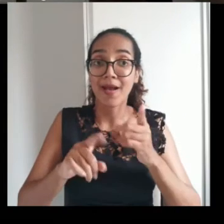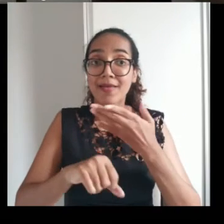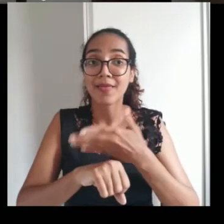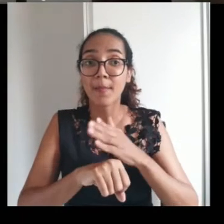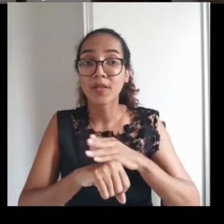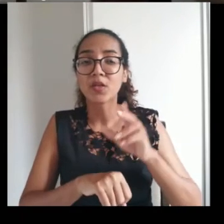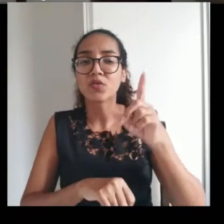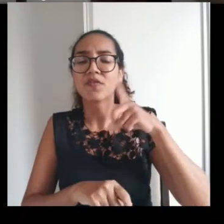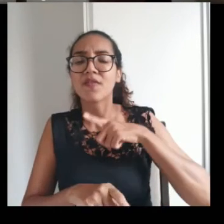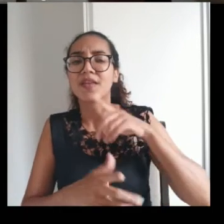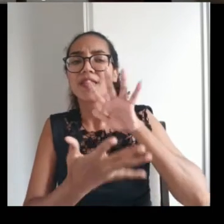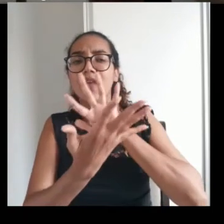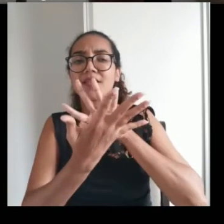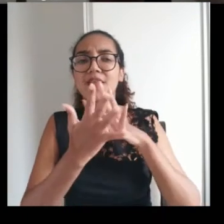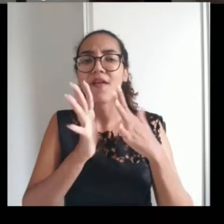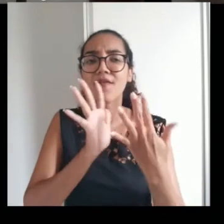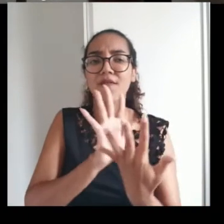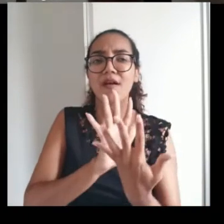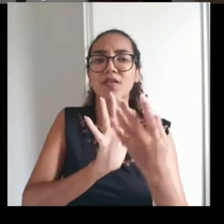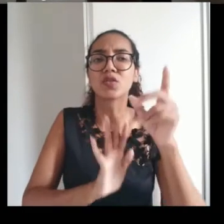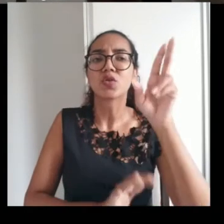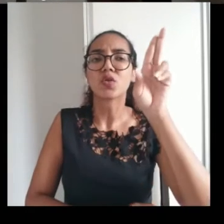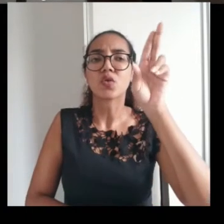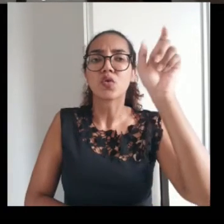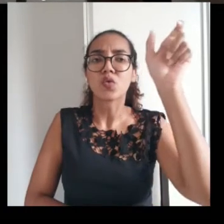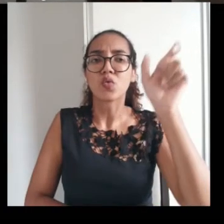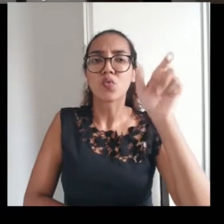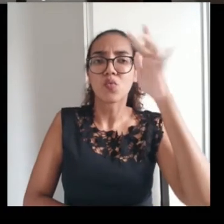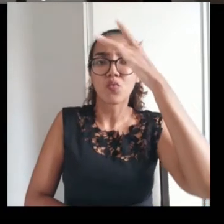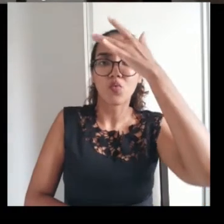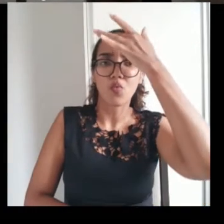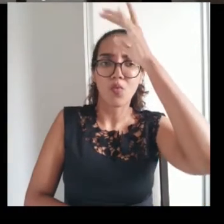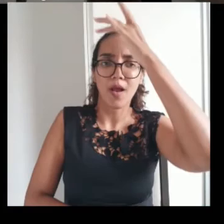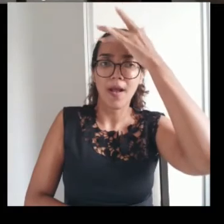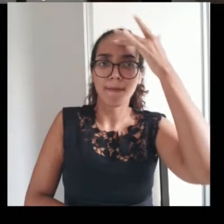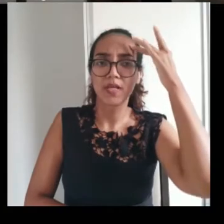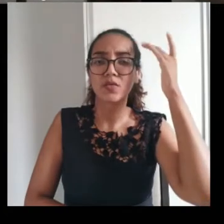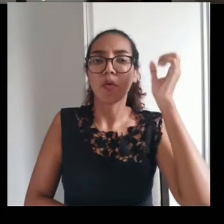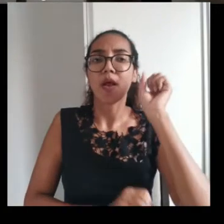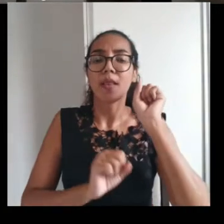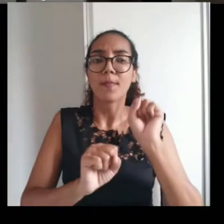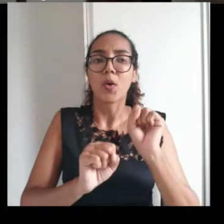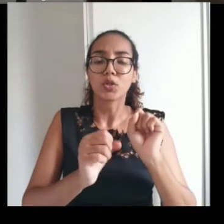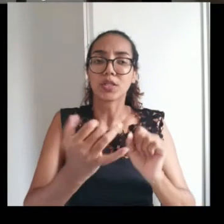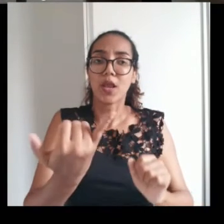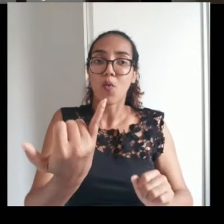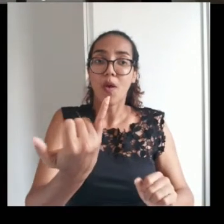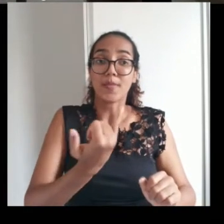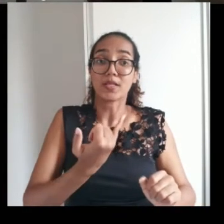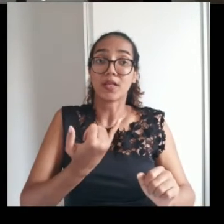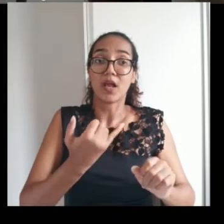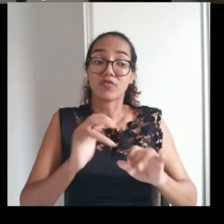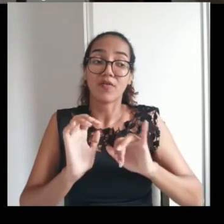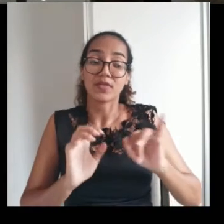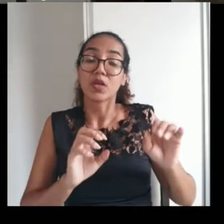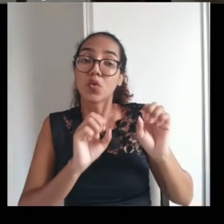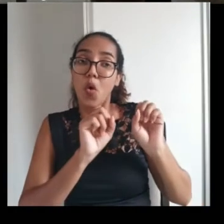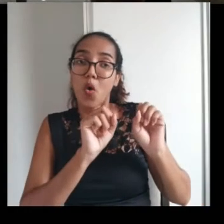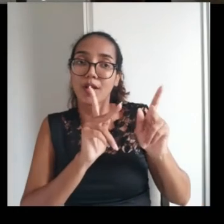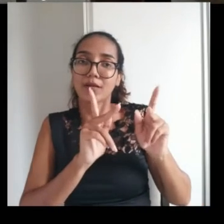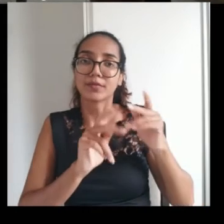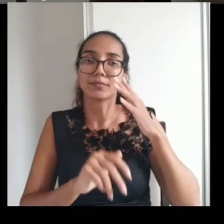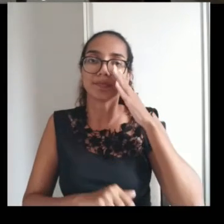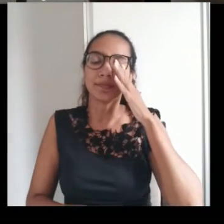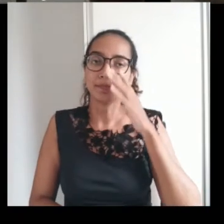interface com o usuário, e ele deveria mostrar uma mensagenzinha para o cara, lá um alerta, com um botãozinho aqui de OK, etc. Tá bom?